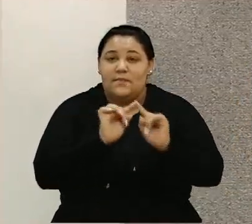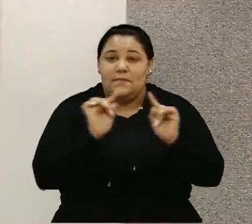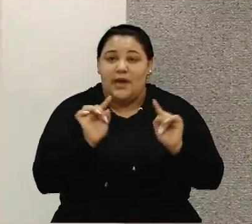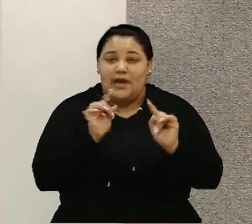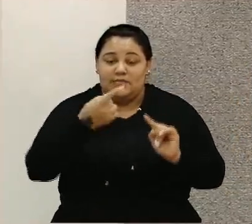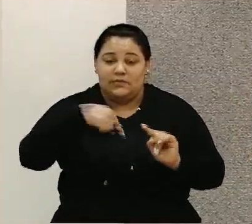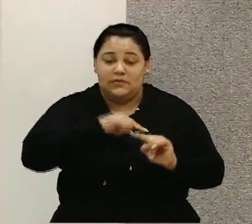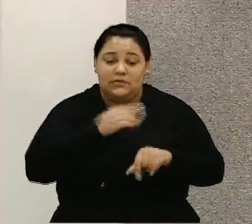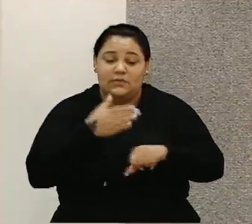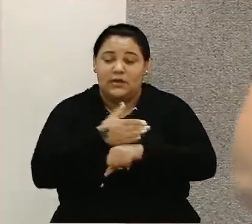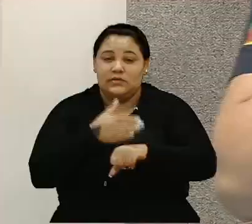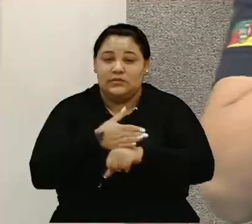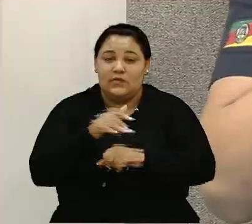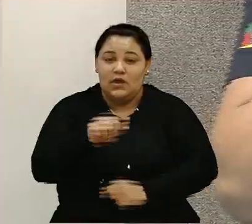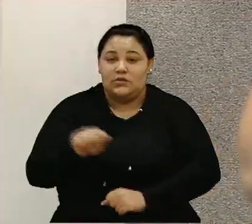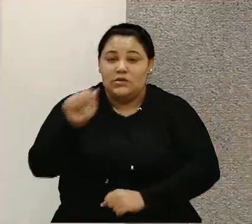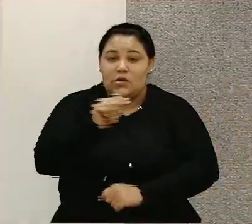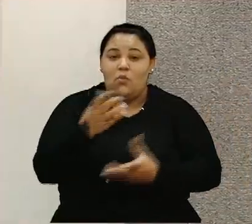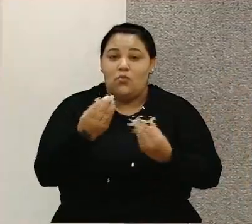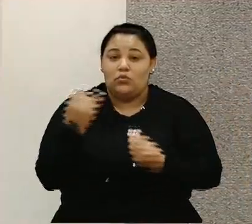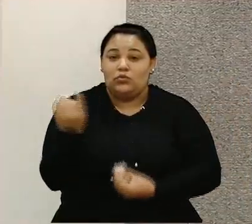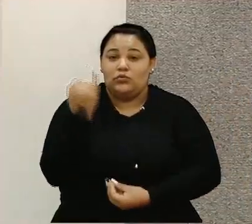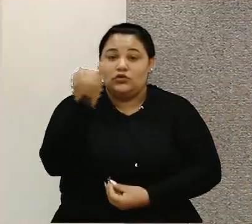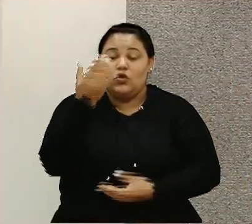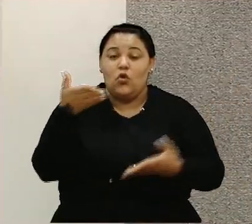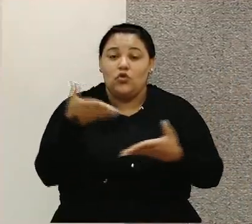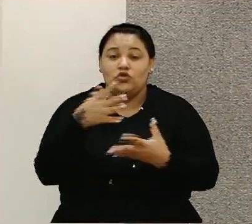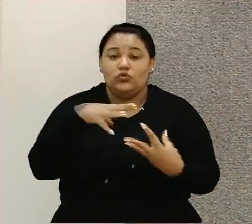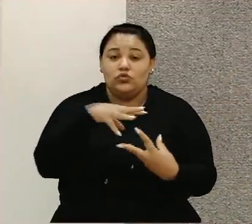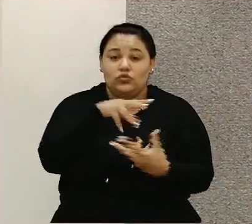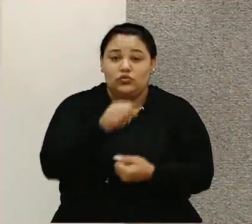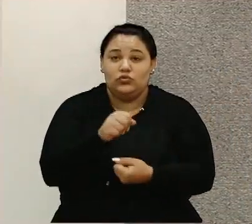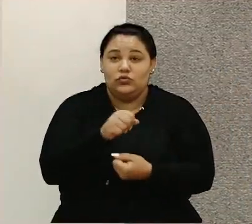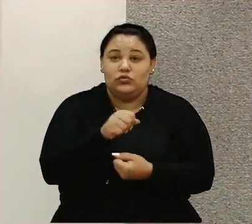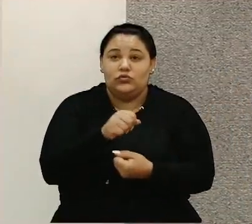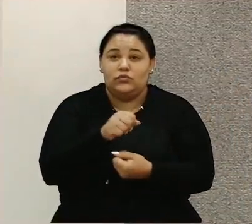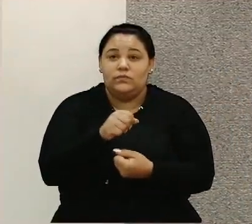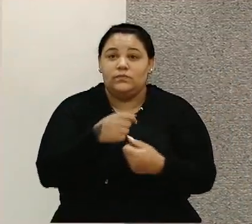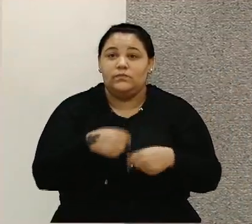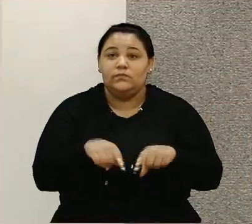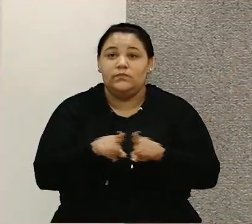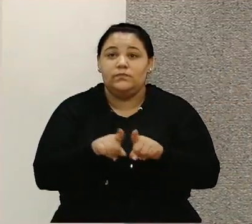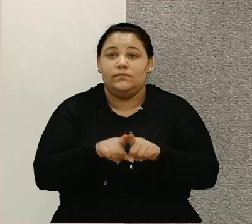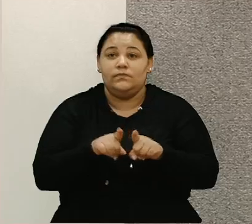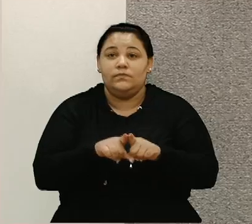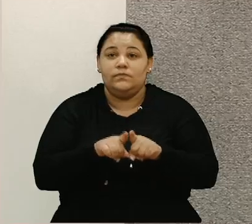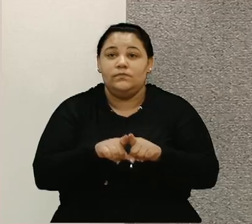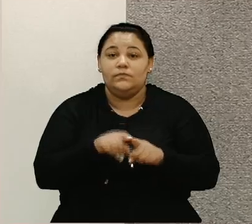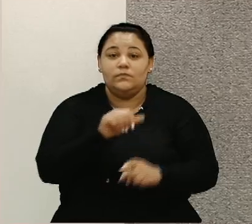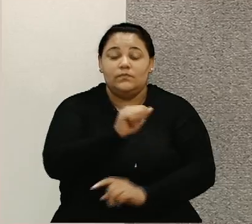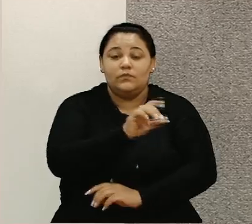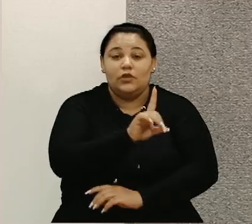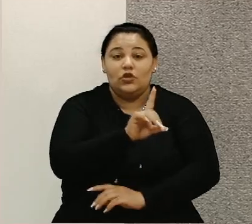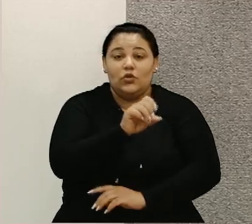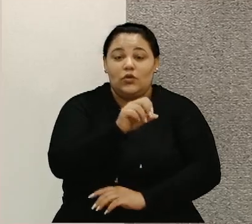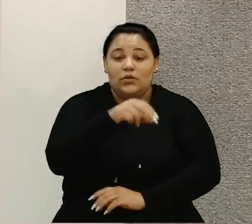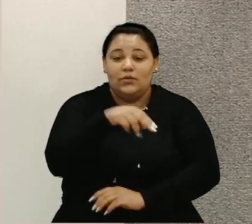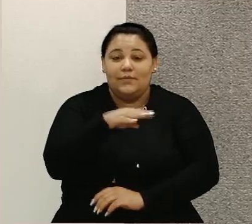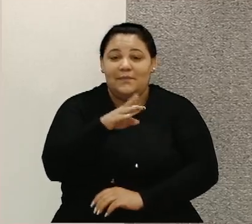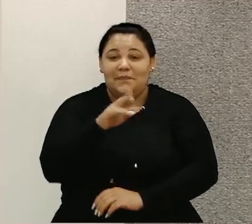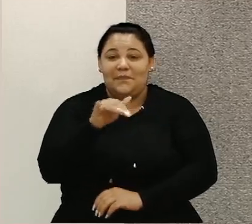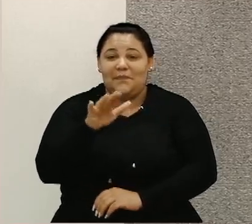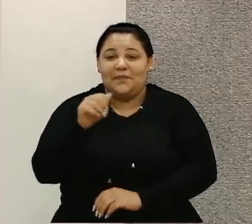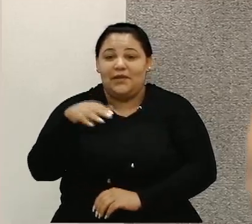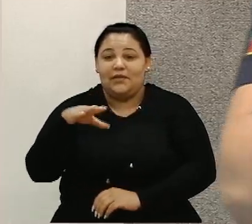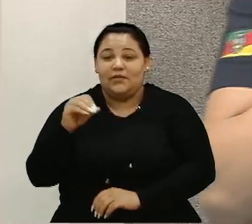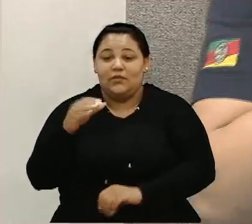esta associação é muito importante. Hoje é o Dia Internacional do Adonepiano. O Adonepiano nada mais é do que o participante da